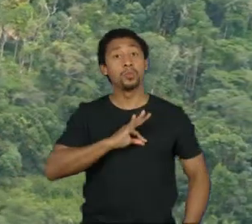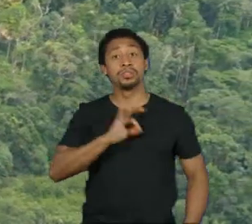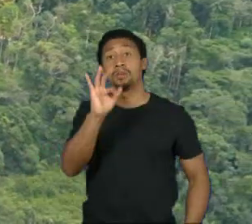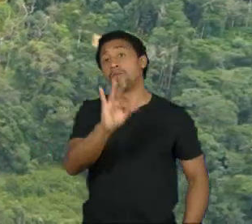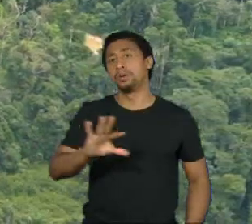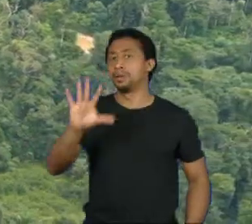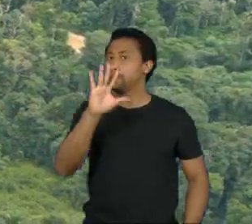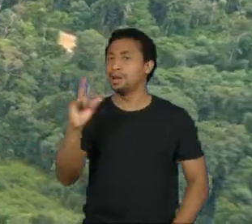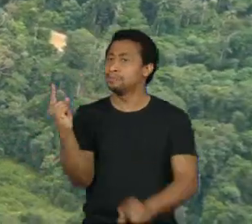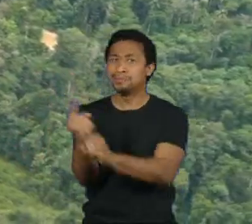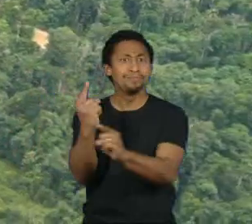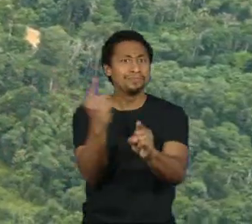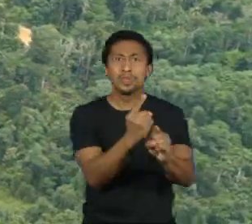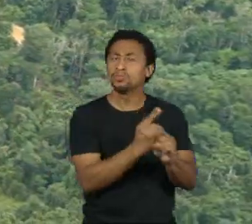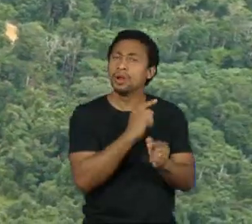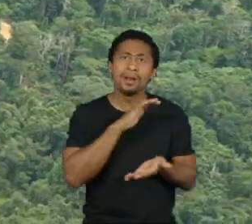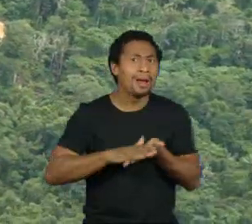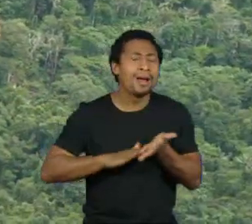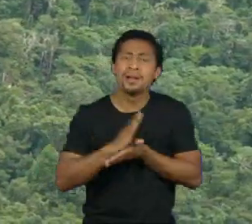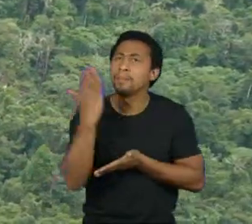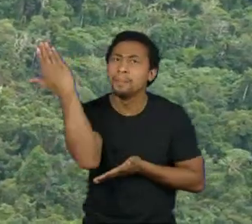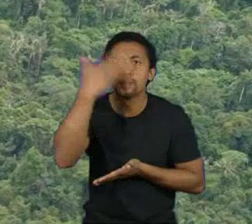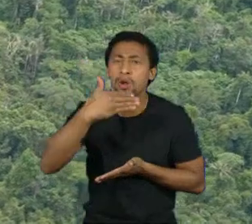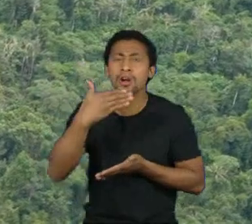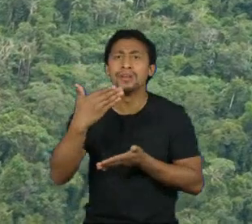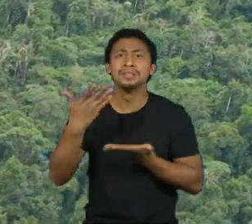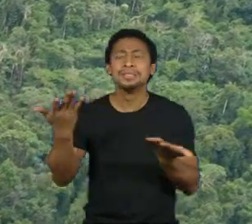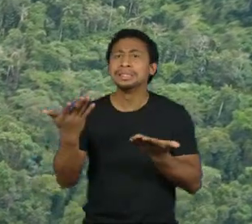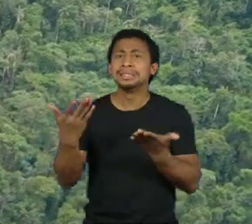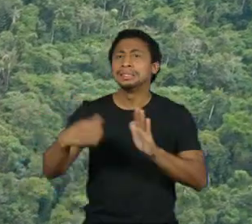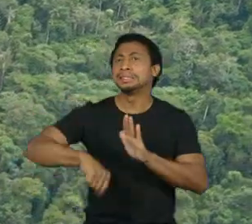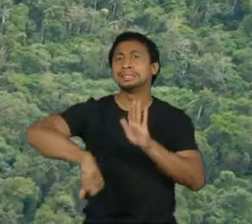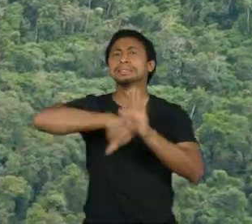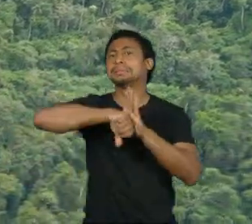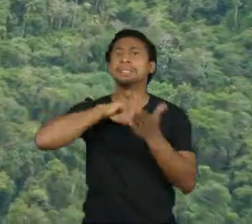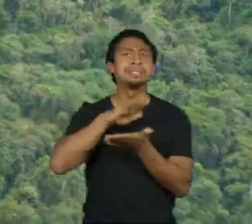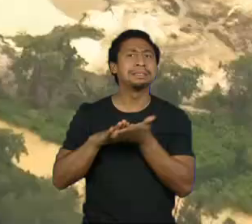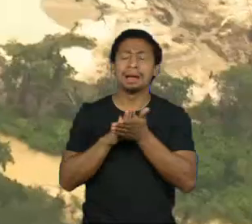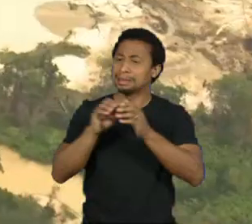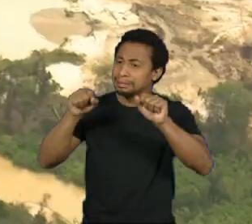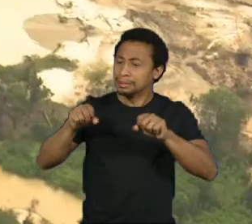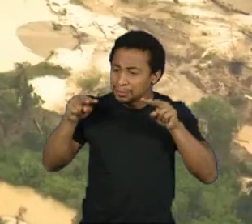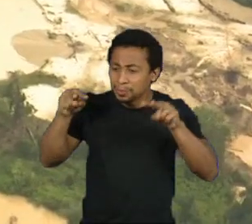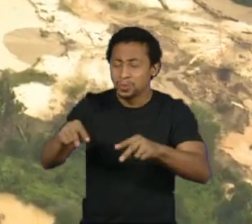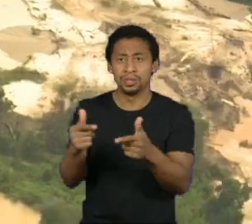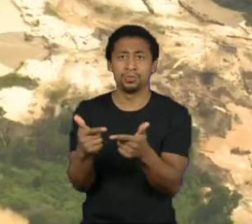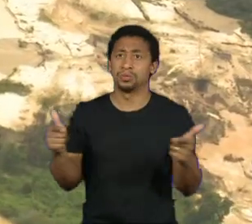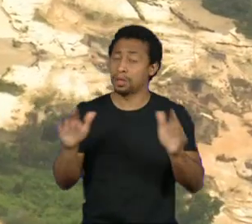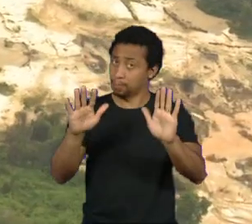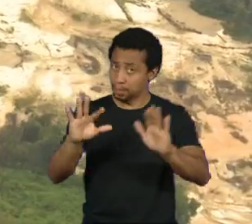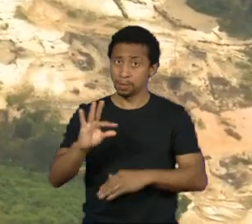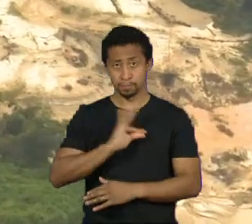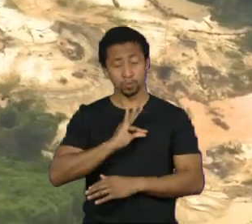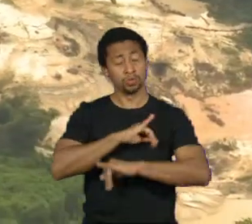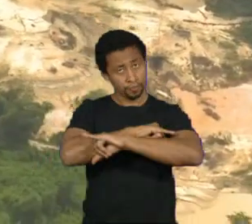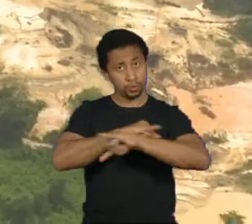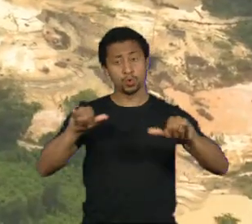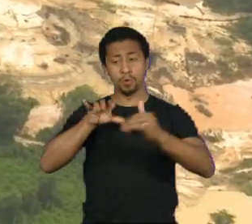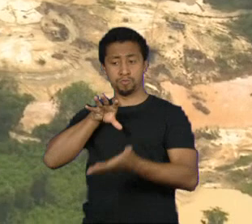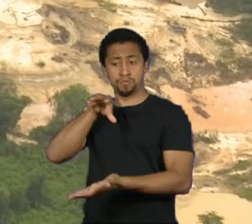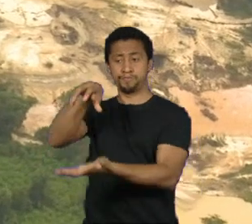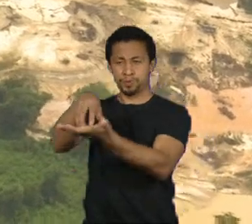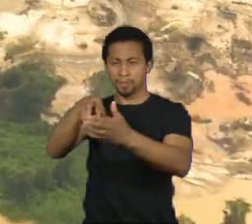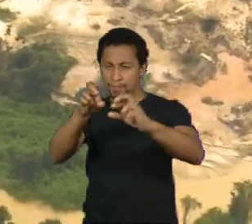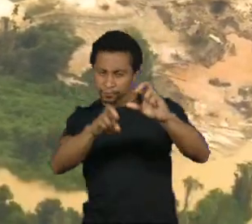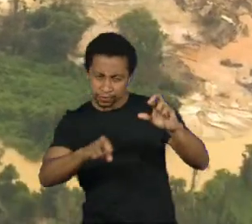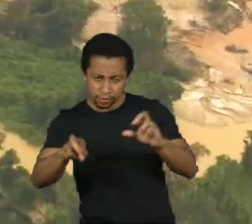encontrado indício dos crimes relatados por testemunhas, mas informou que vai instalar uma base para